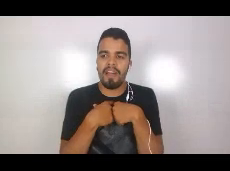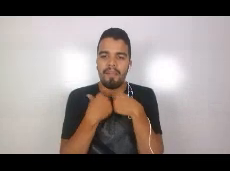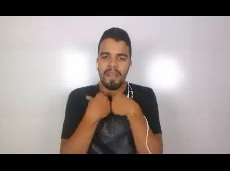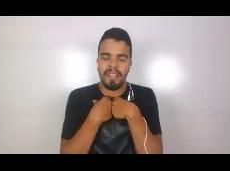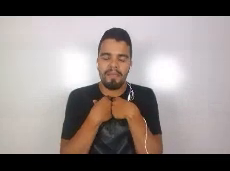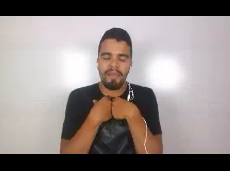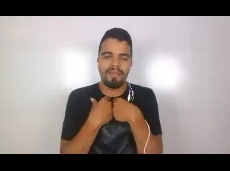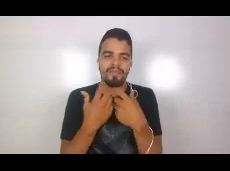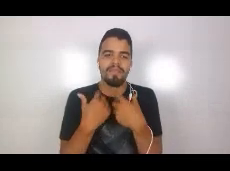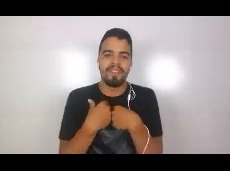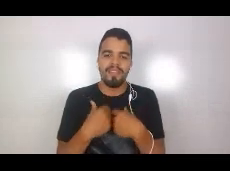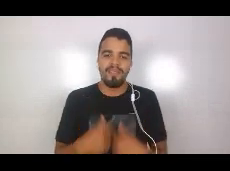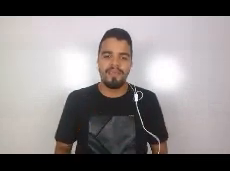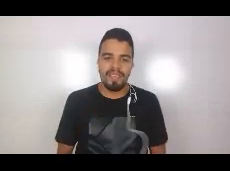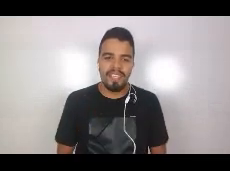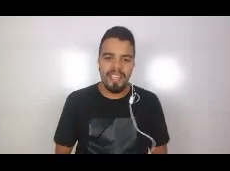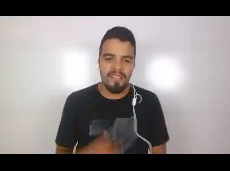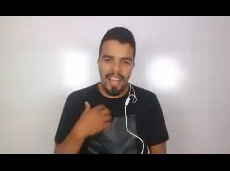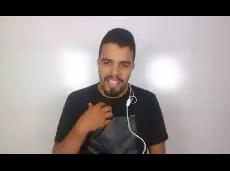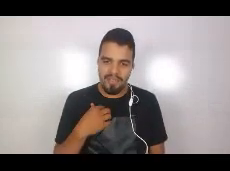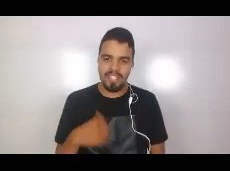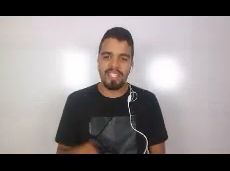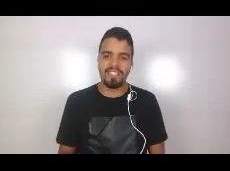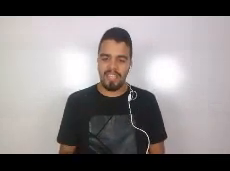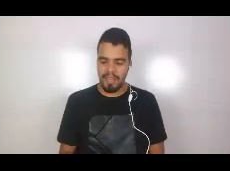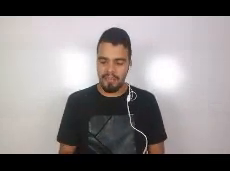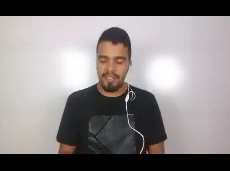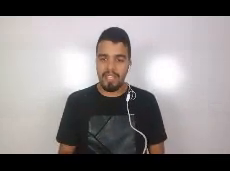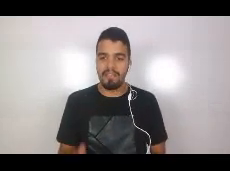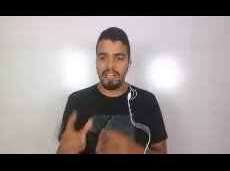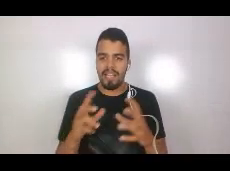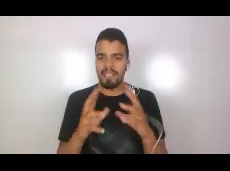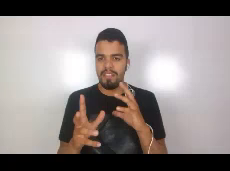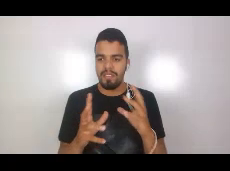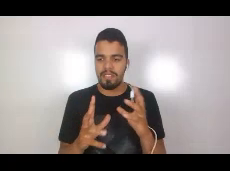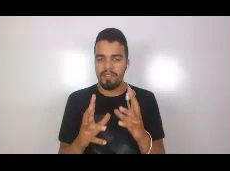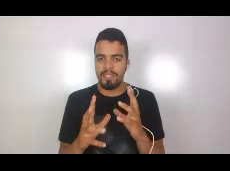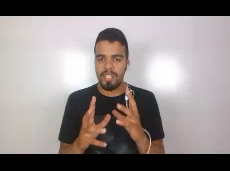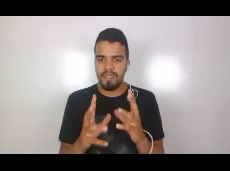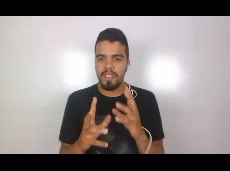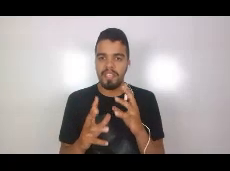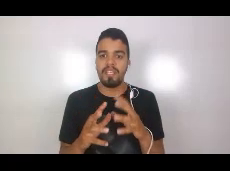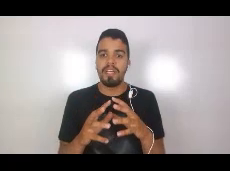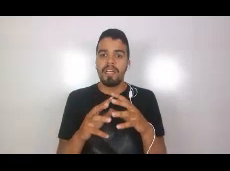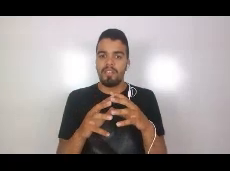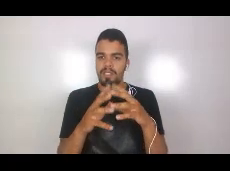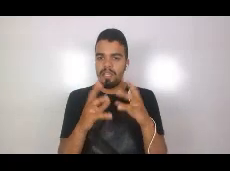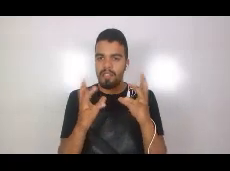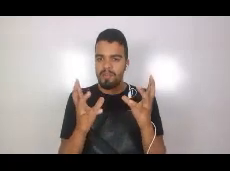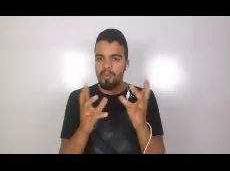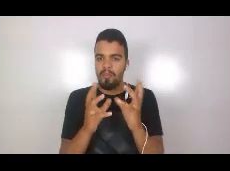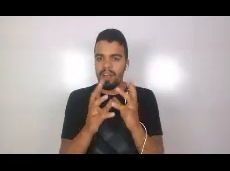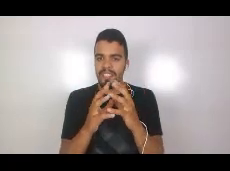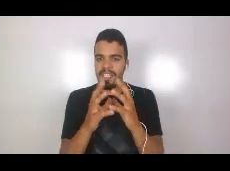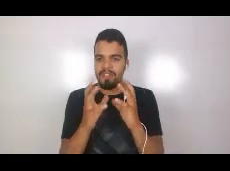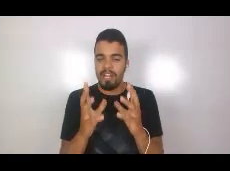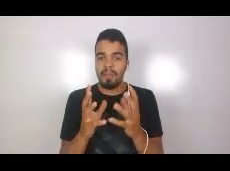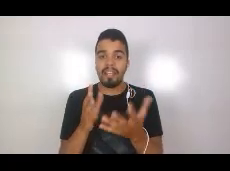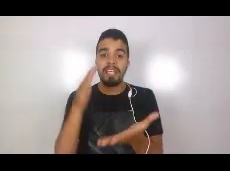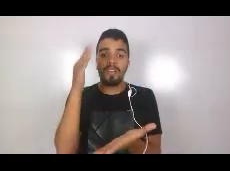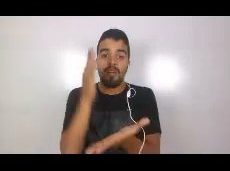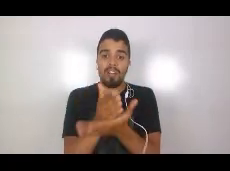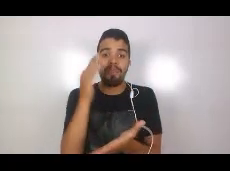vezes, só aprender mesmo o que ele vai utilizar, tá bom? Então, essa é a nossa objetivo aqui. Nós entendemos um pouco mais